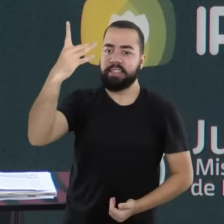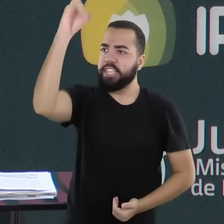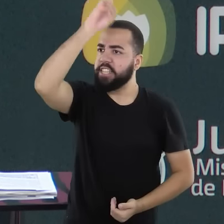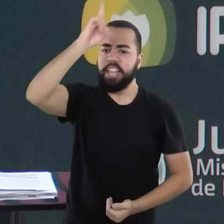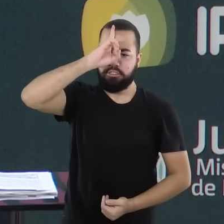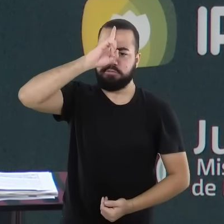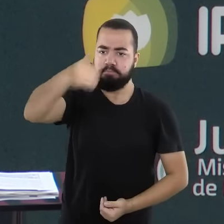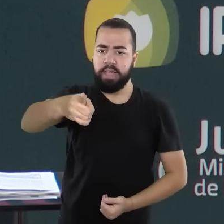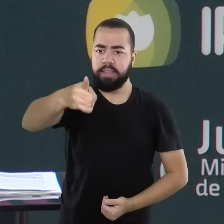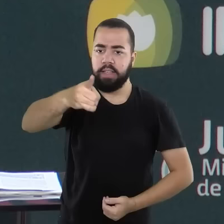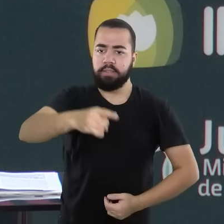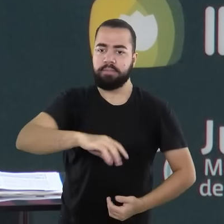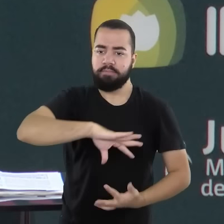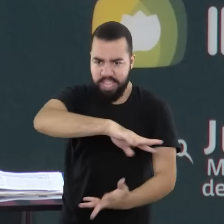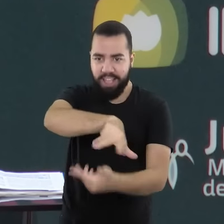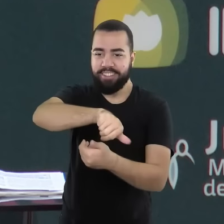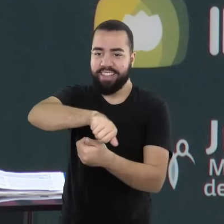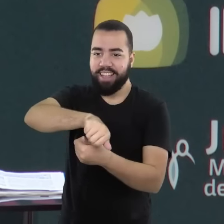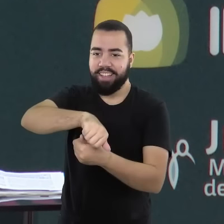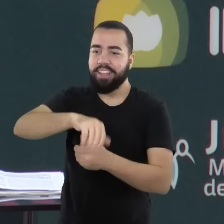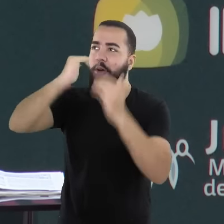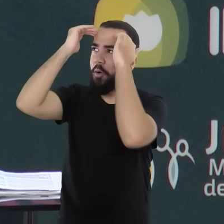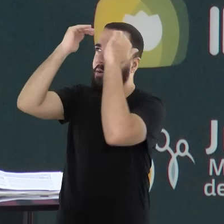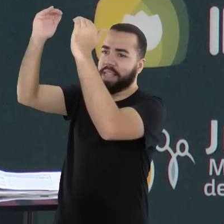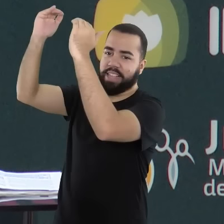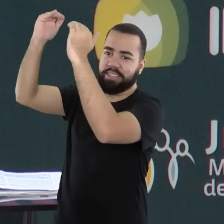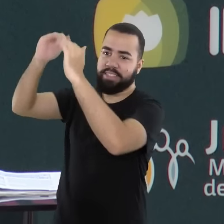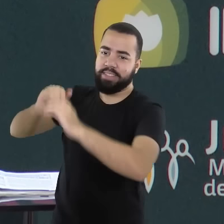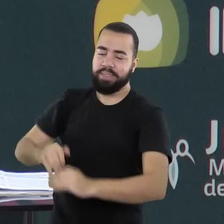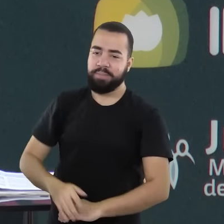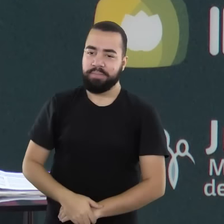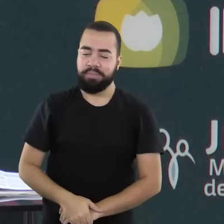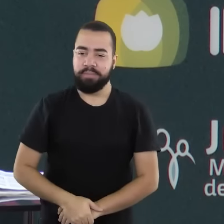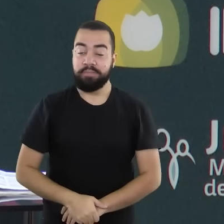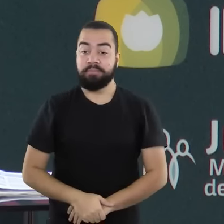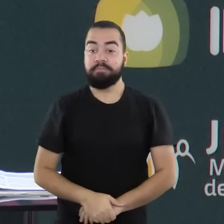são tomadas no céu. Terceira coisa.